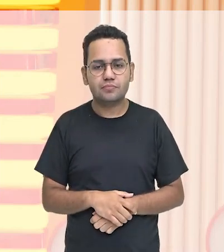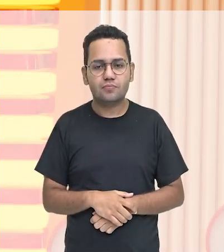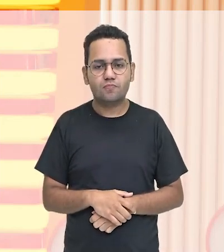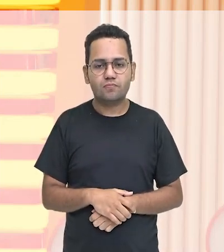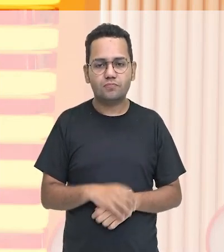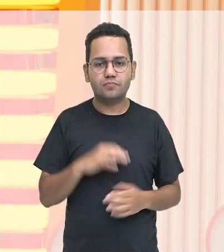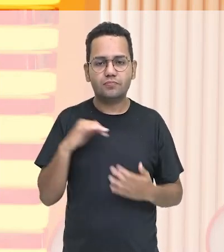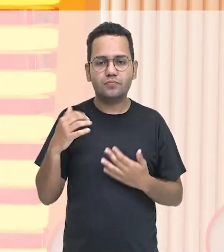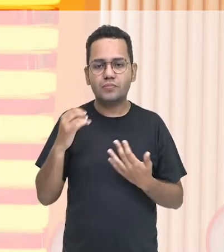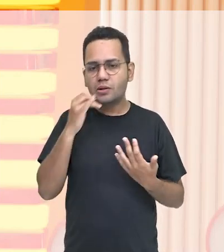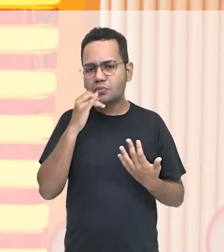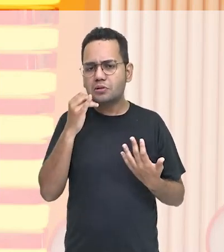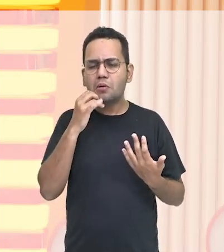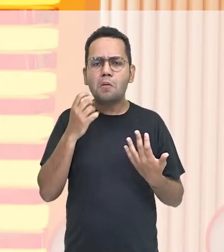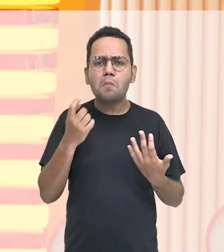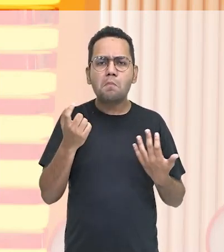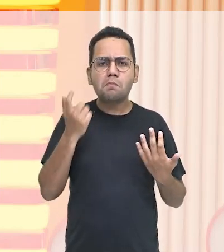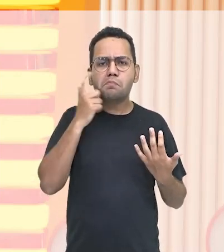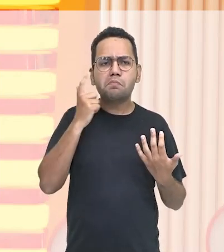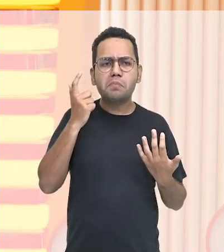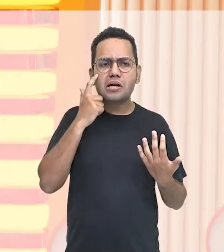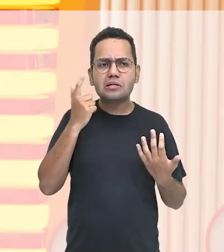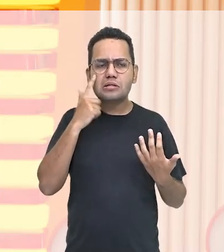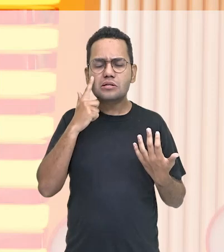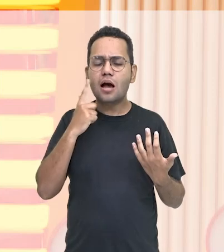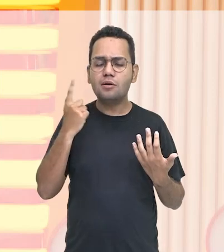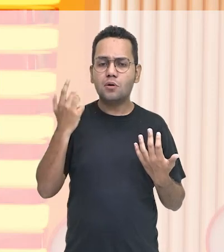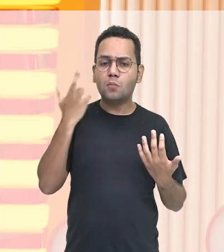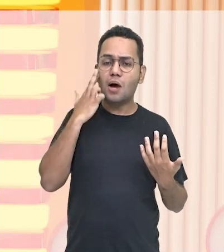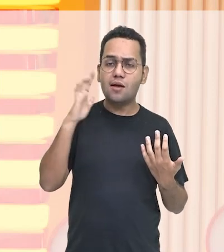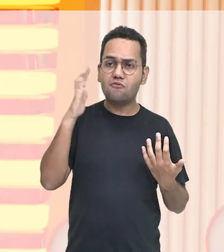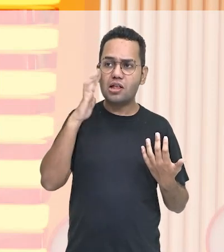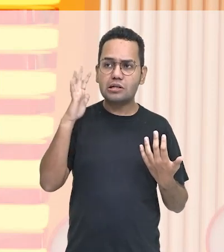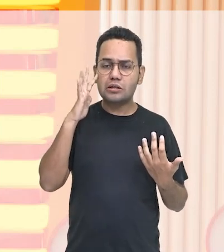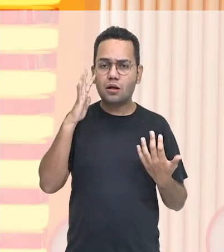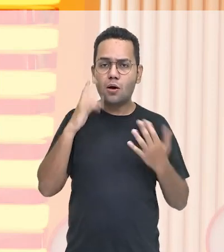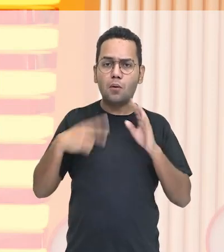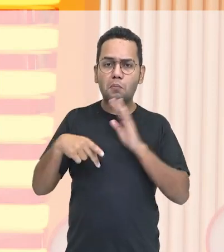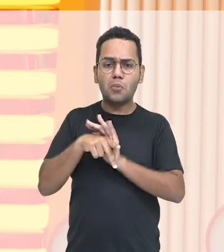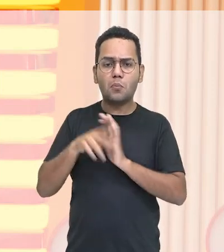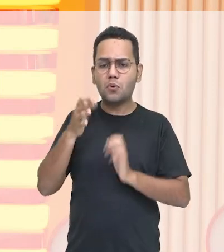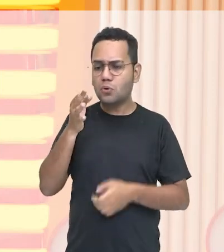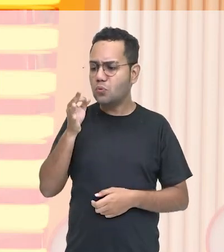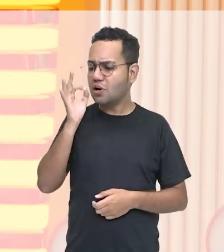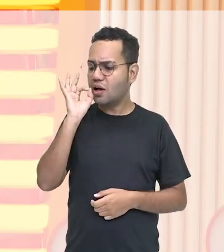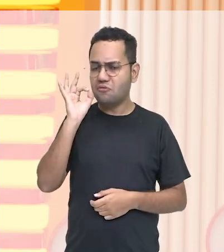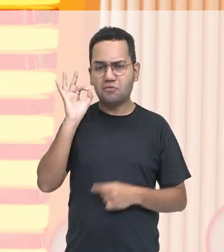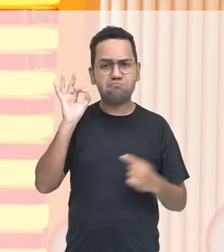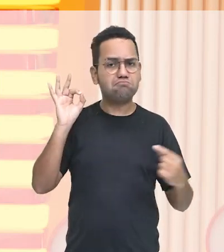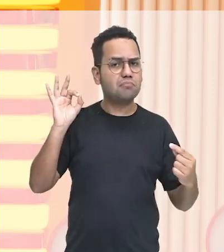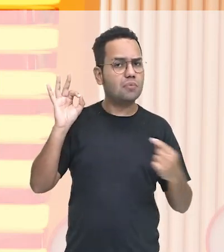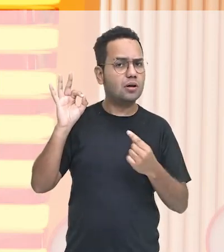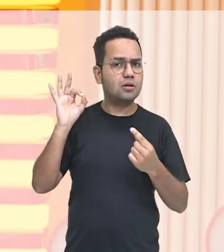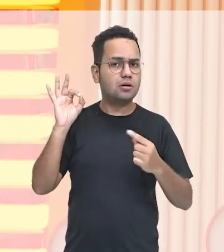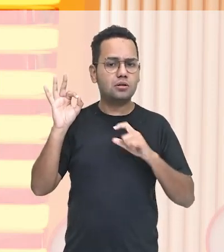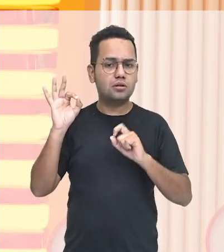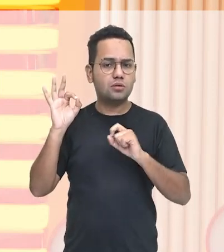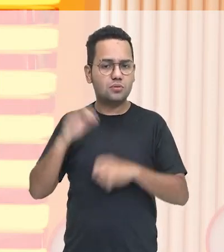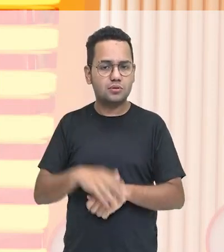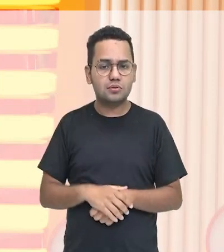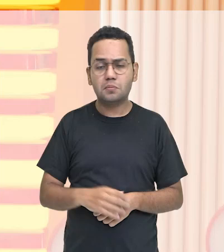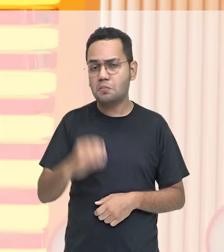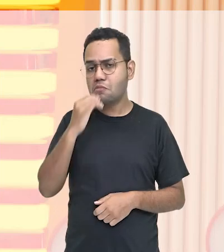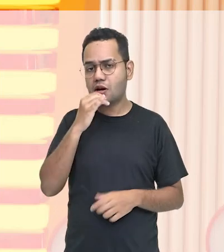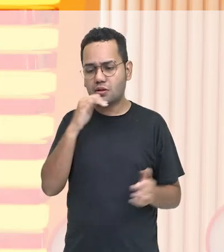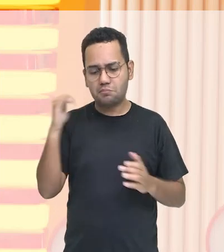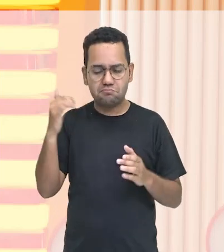atividade que é do nosso dia a dia, como o exemplo que nós trouxemos para vocês de tomar um cafezinho que envolve aí a